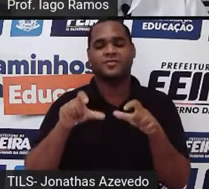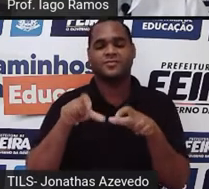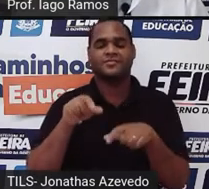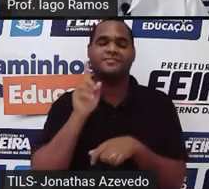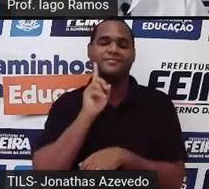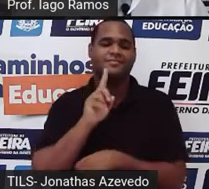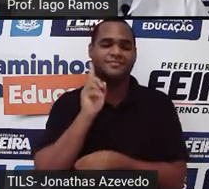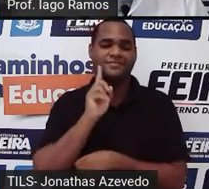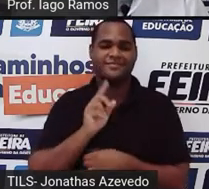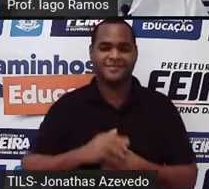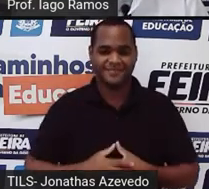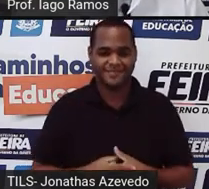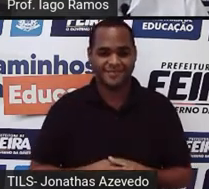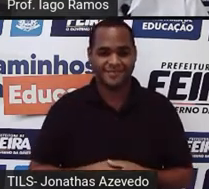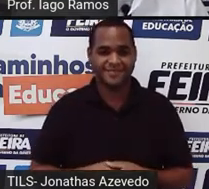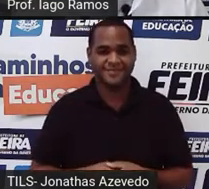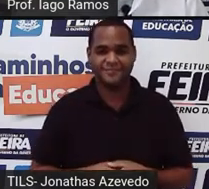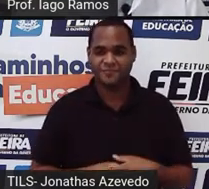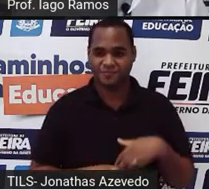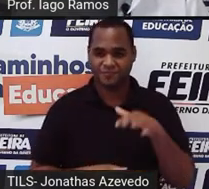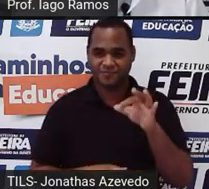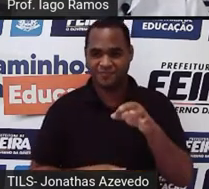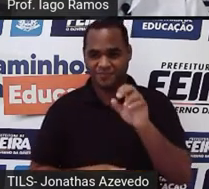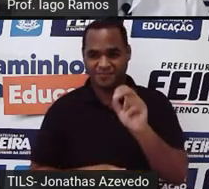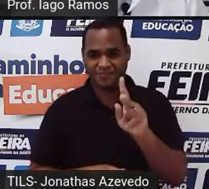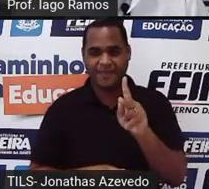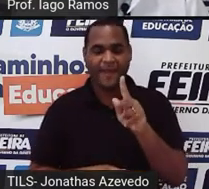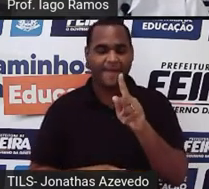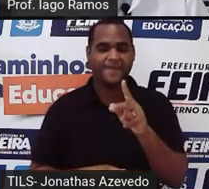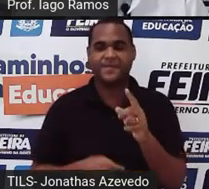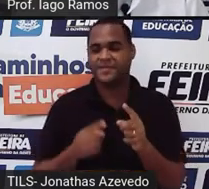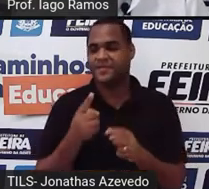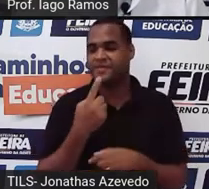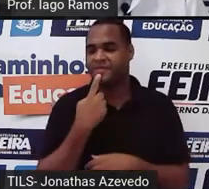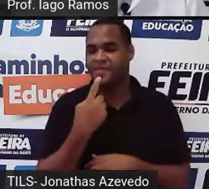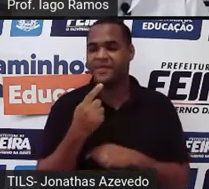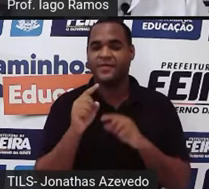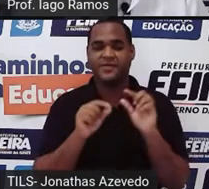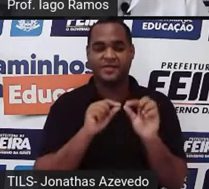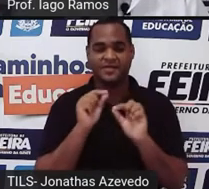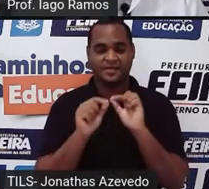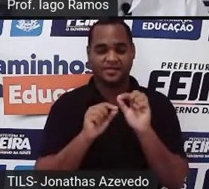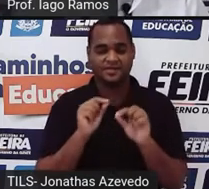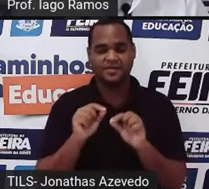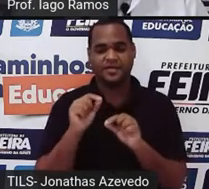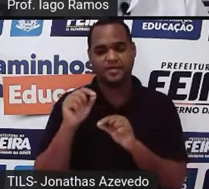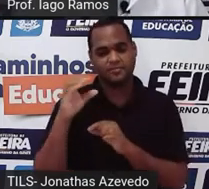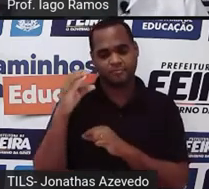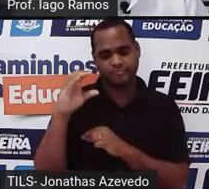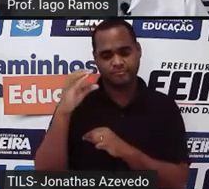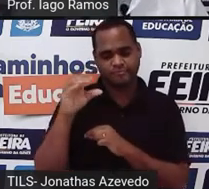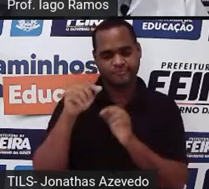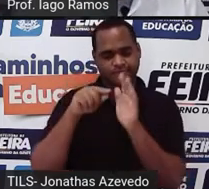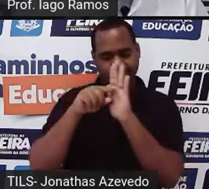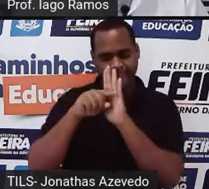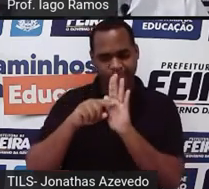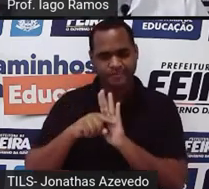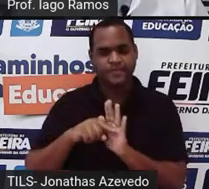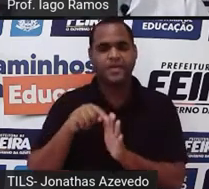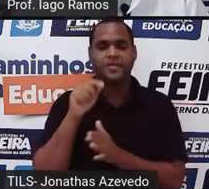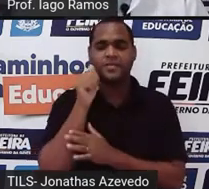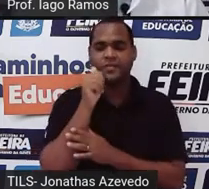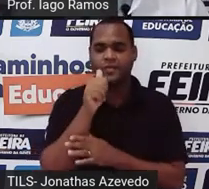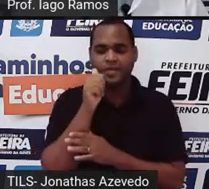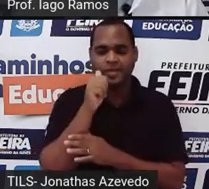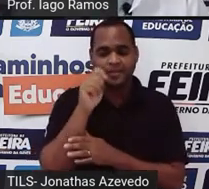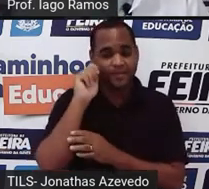nos Estados Unidos, certo? Então estamos falando aí de uma cientista mulher,